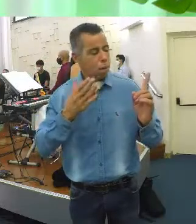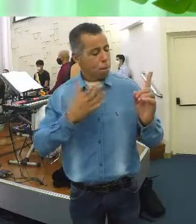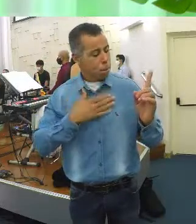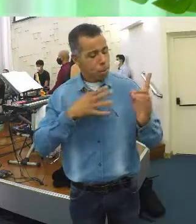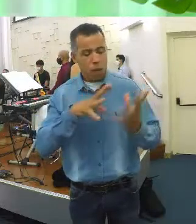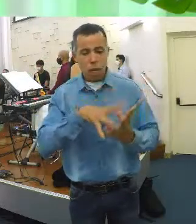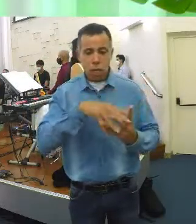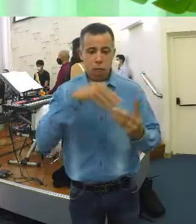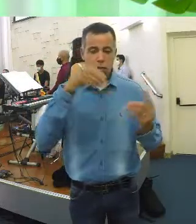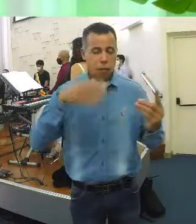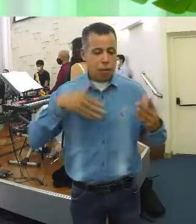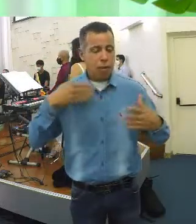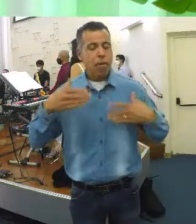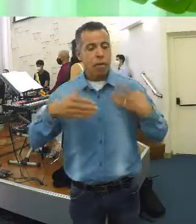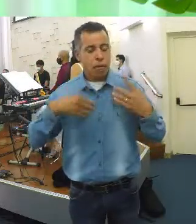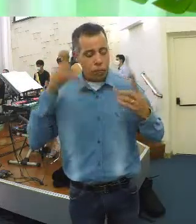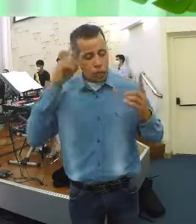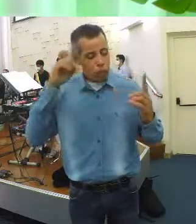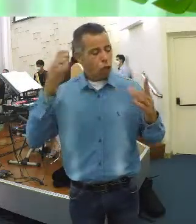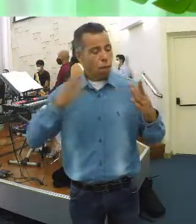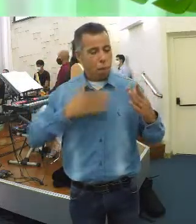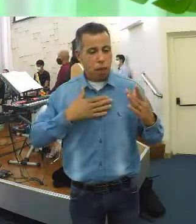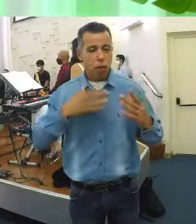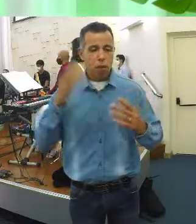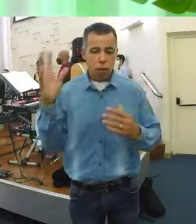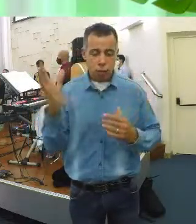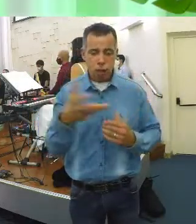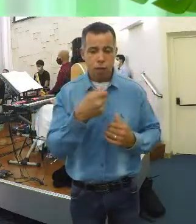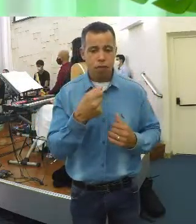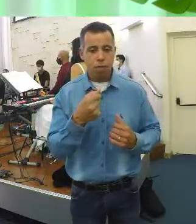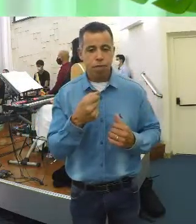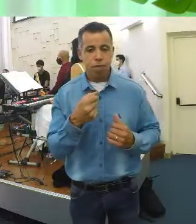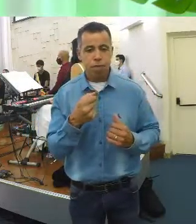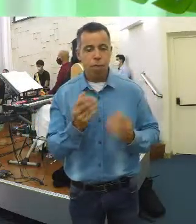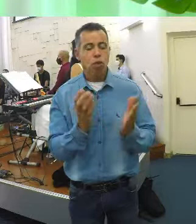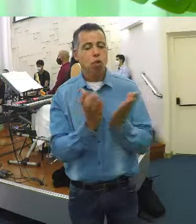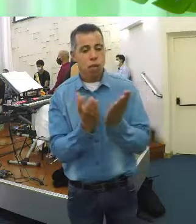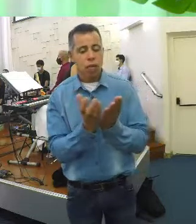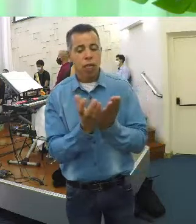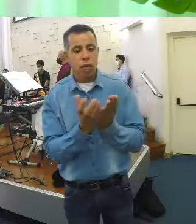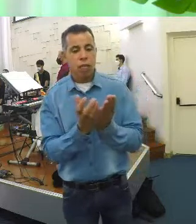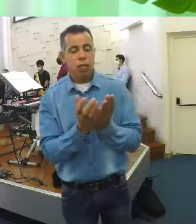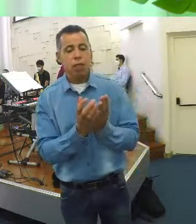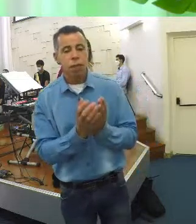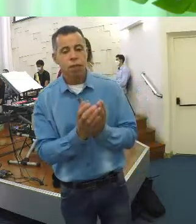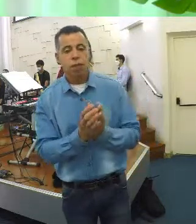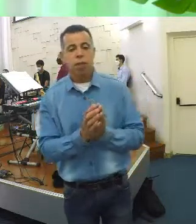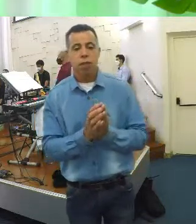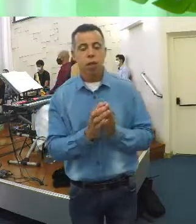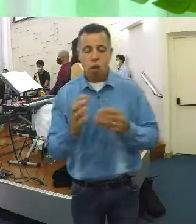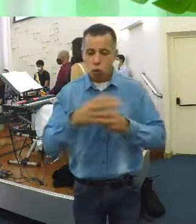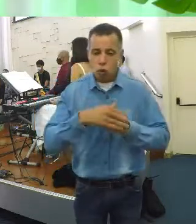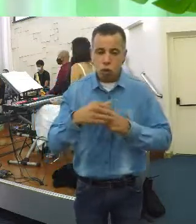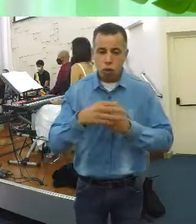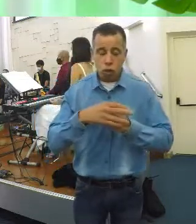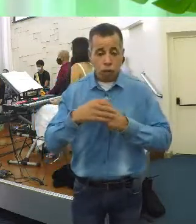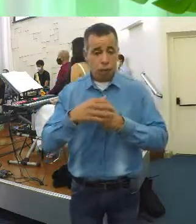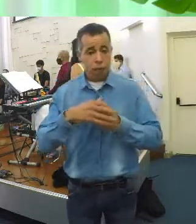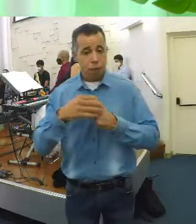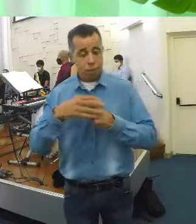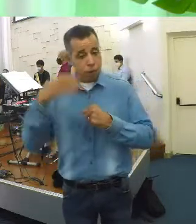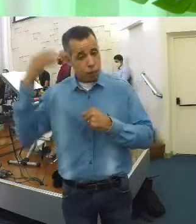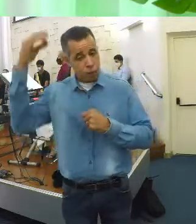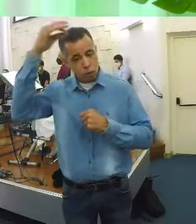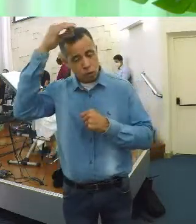meu Salvador. O crente é identificado assim, de tal modo que, consolado pelo Espírito,